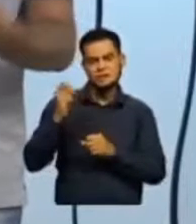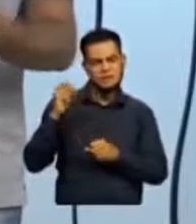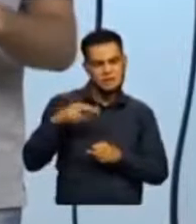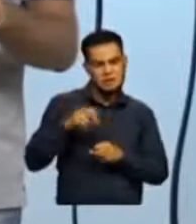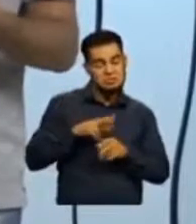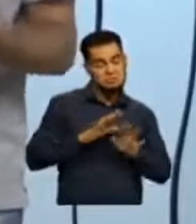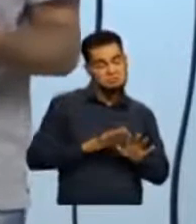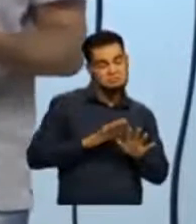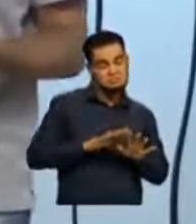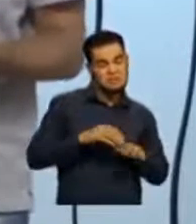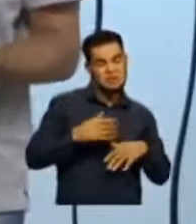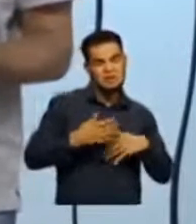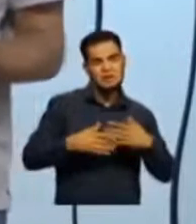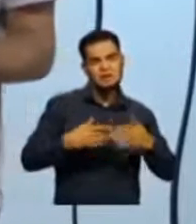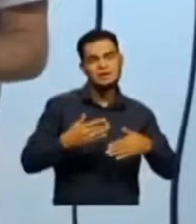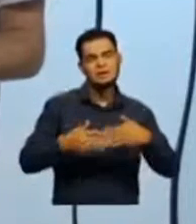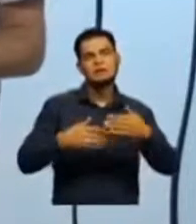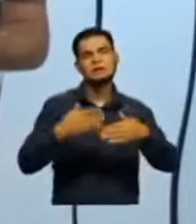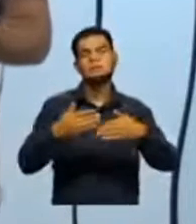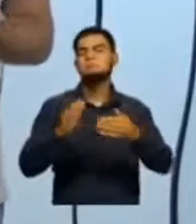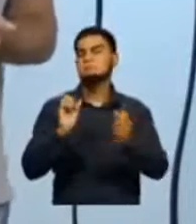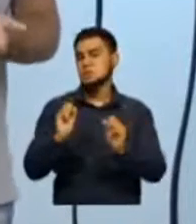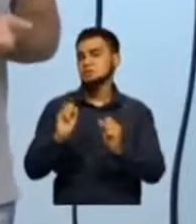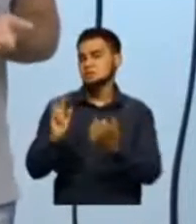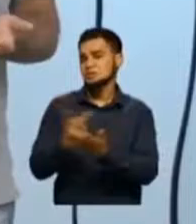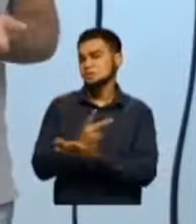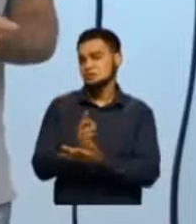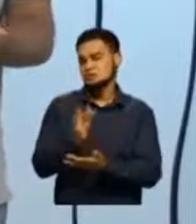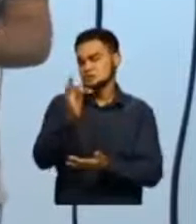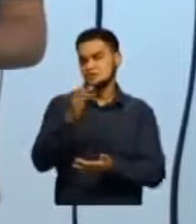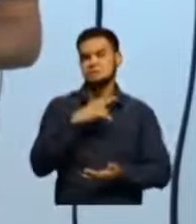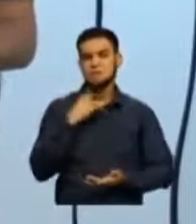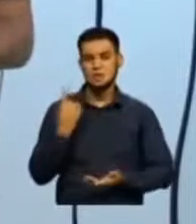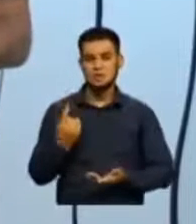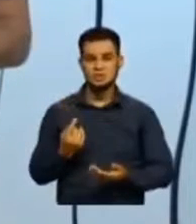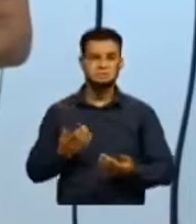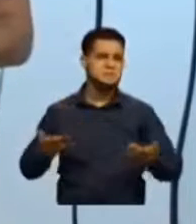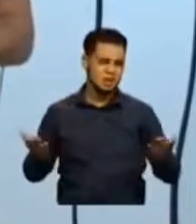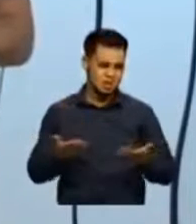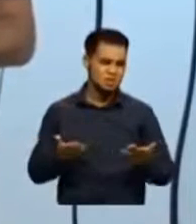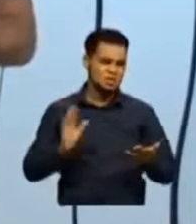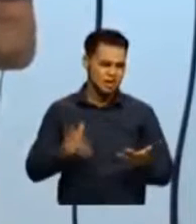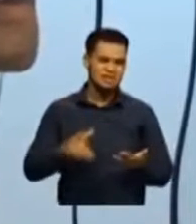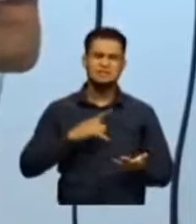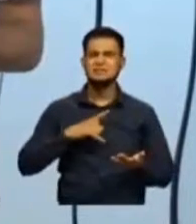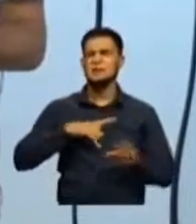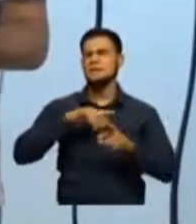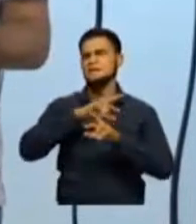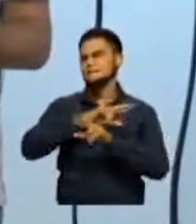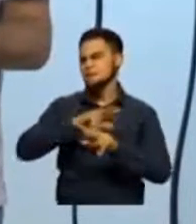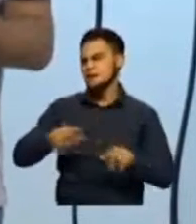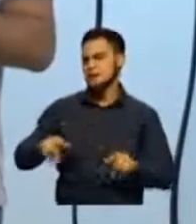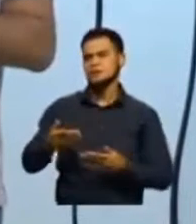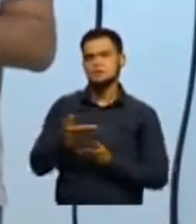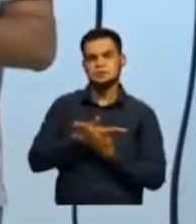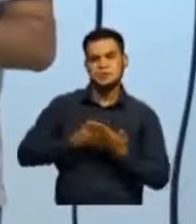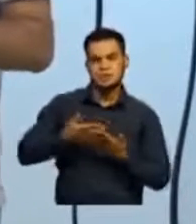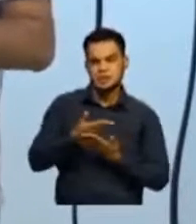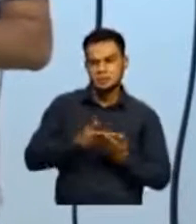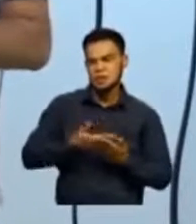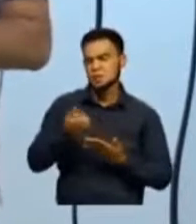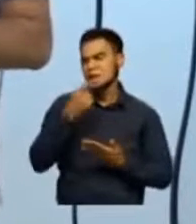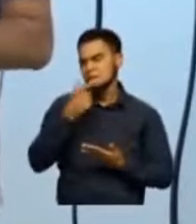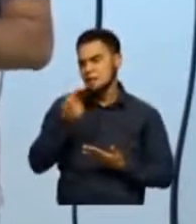mais graves e pode levar até a morte. Nós temos hoje vários tratamentos, tratamento antirretroviral. Nós não